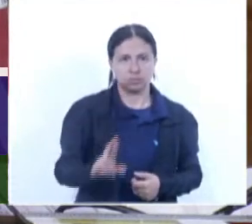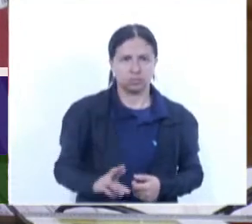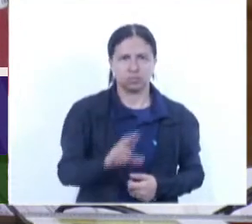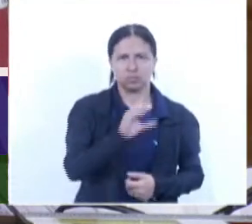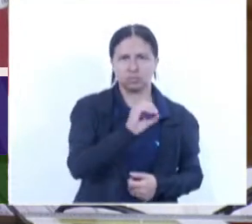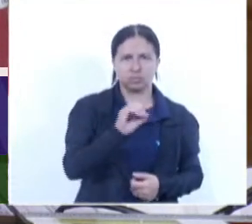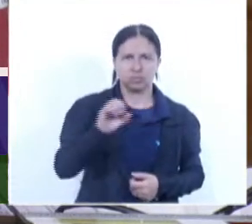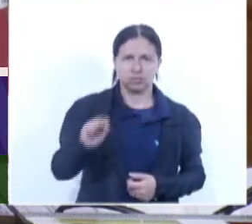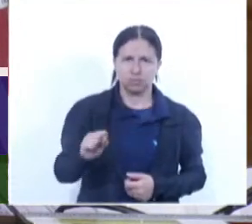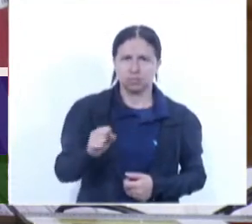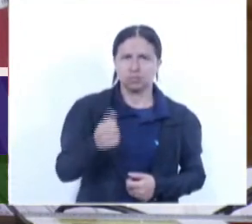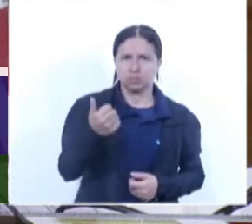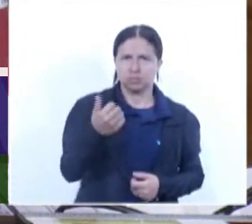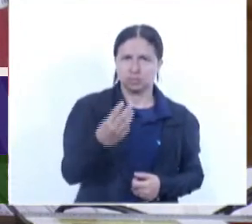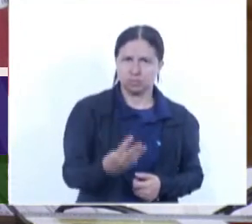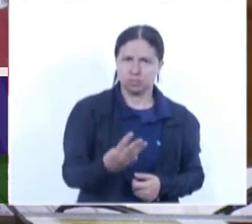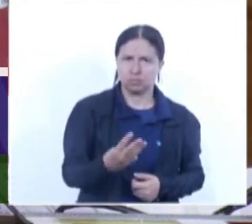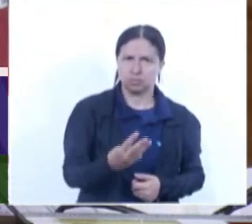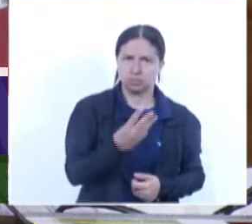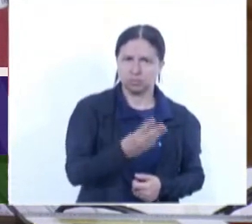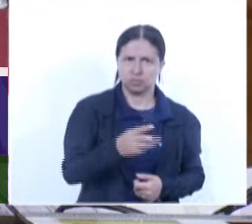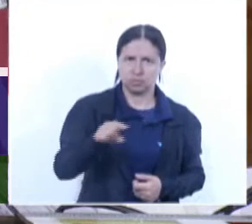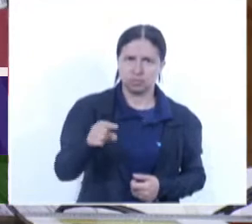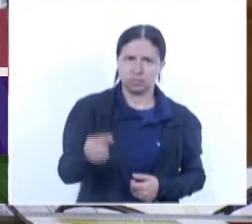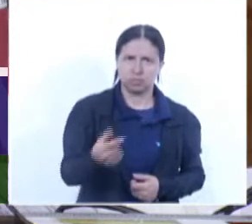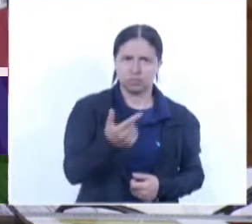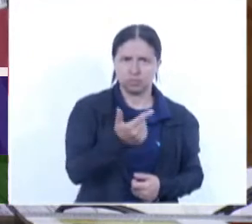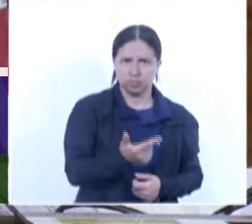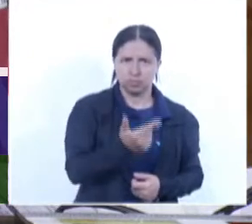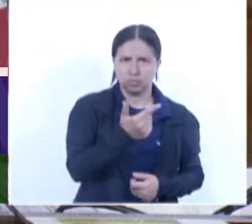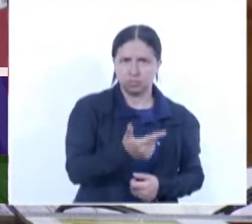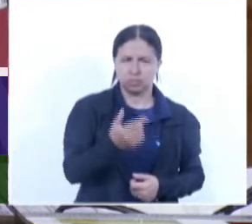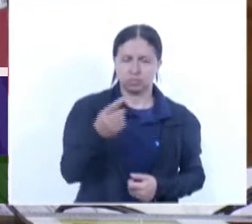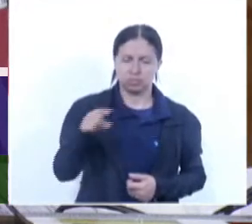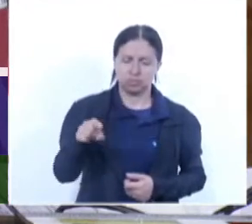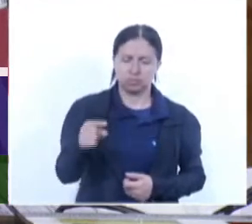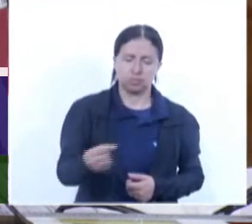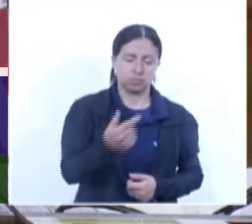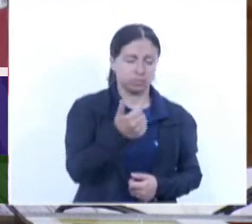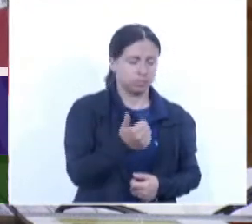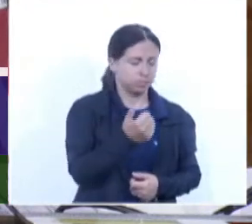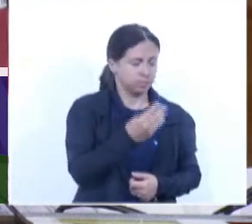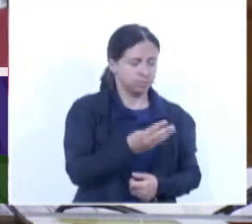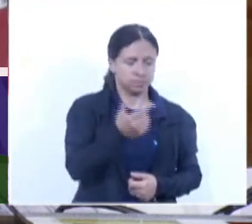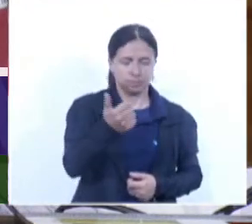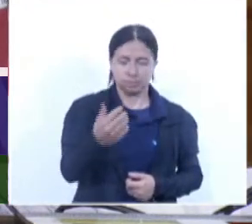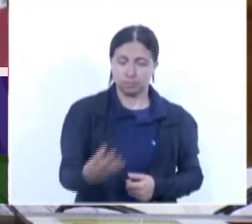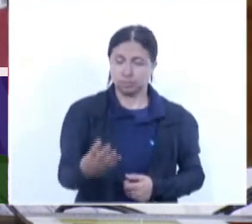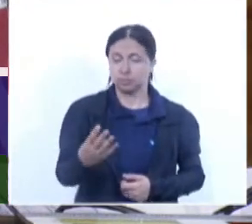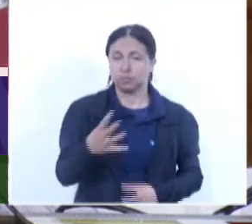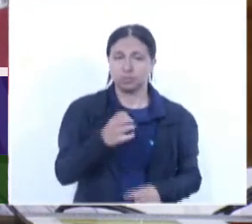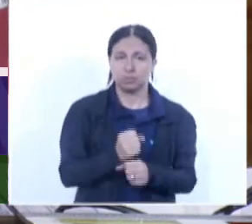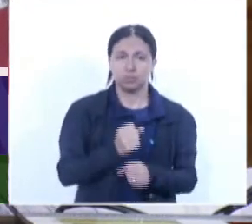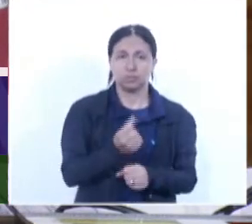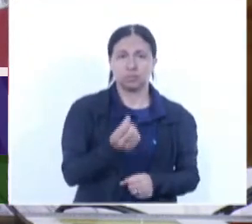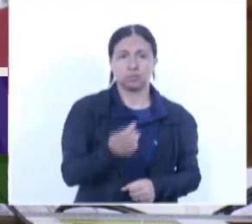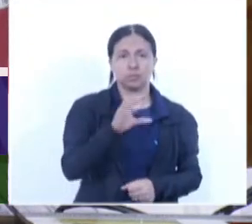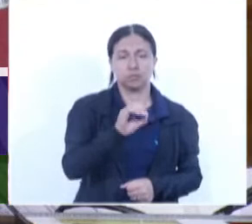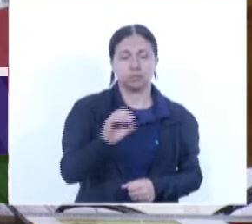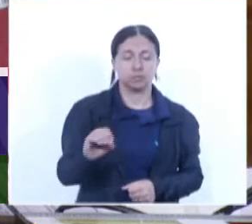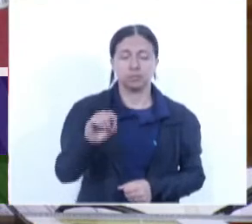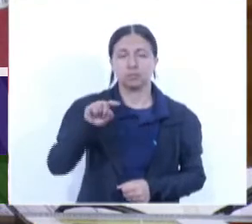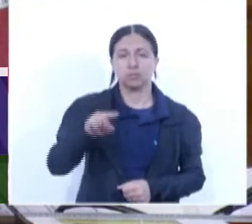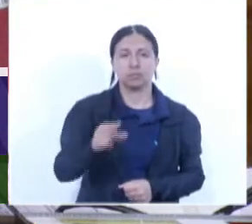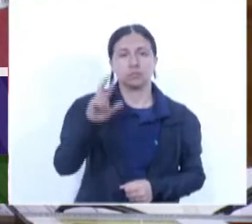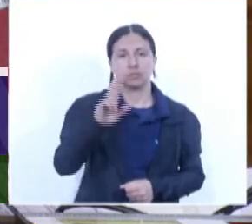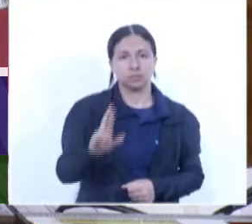392 3002 2.314 no montante de 600 mil reais previstos na lei 3.905 de